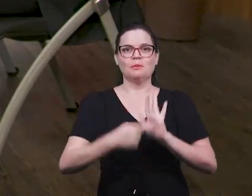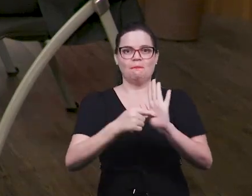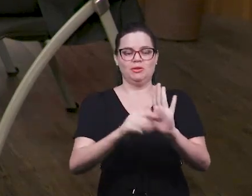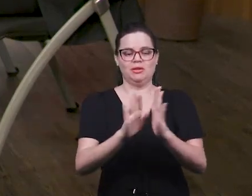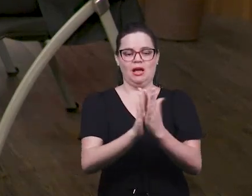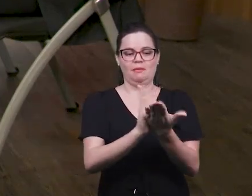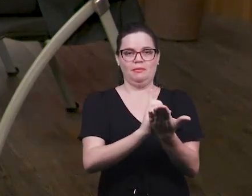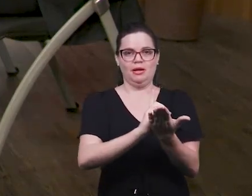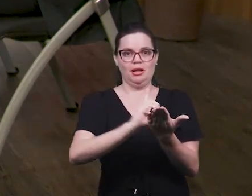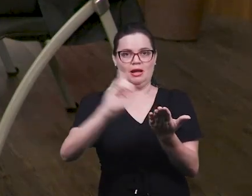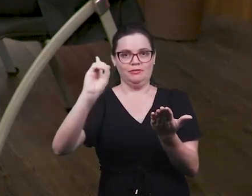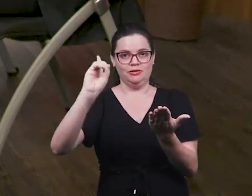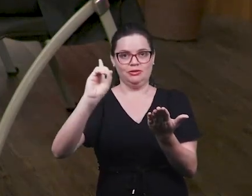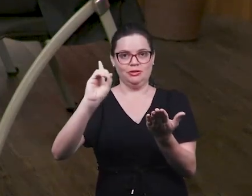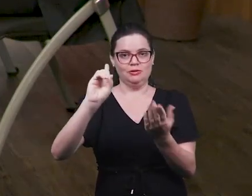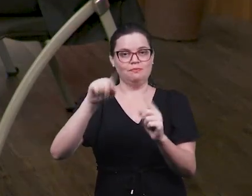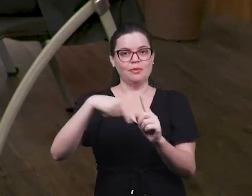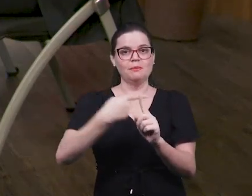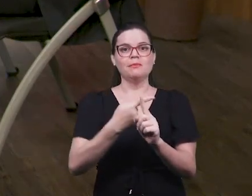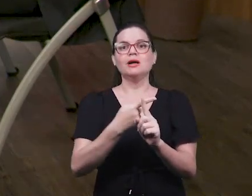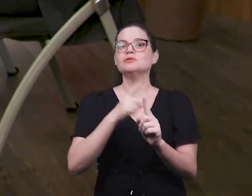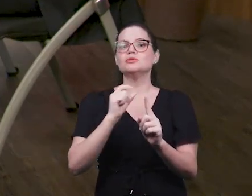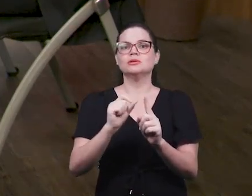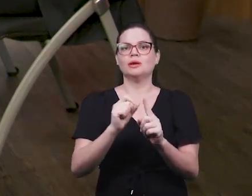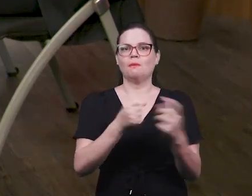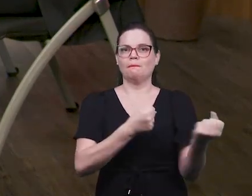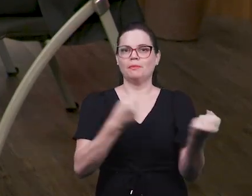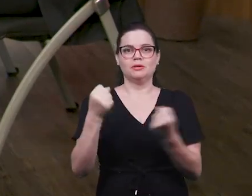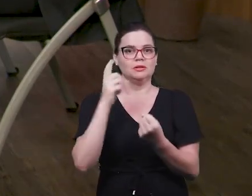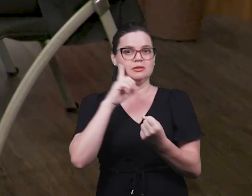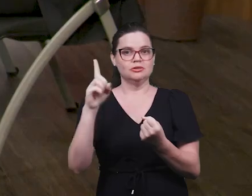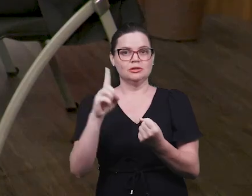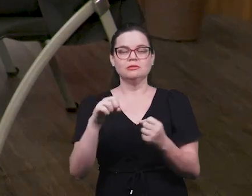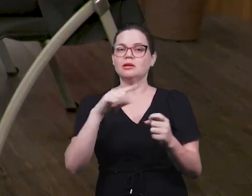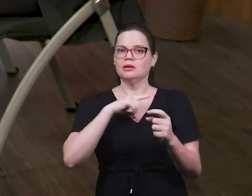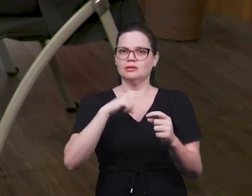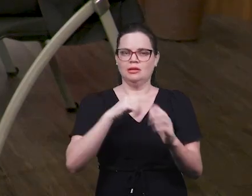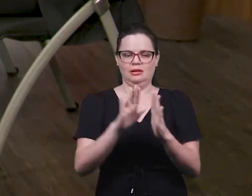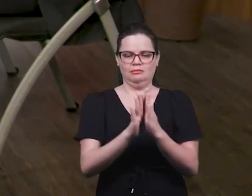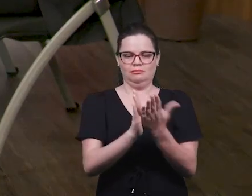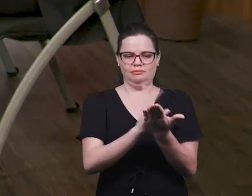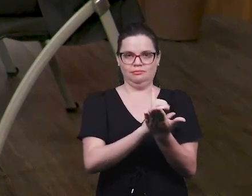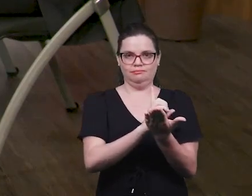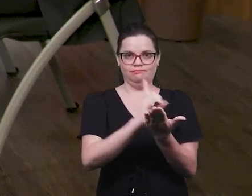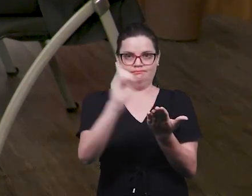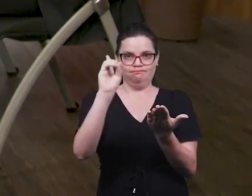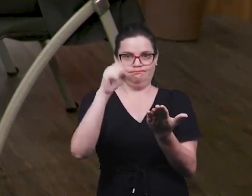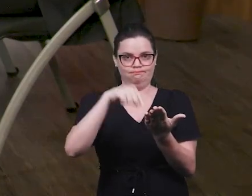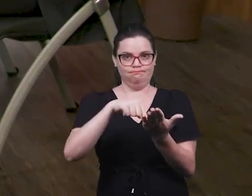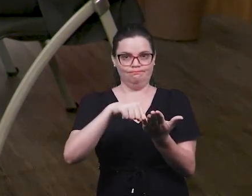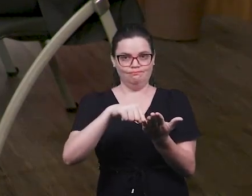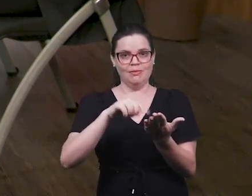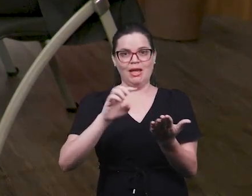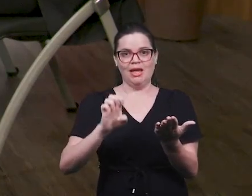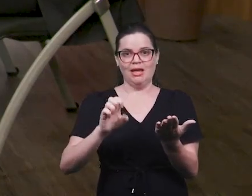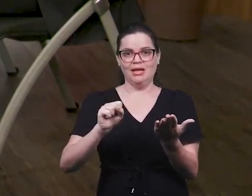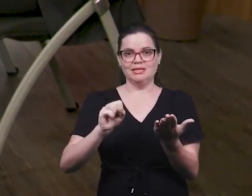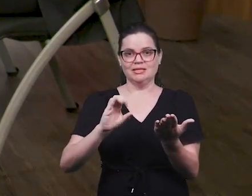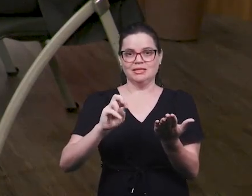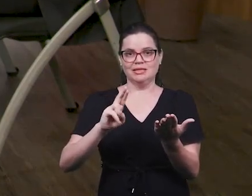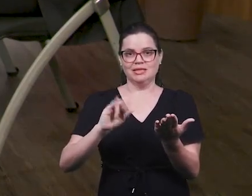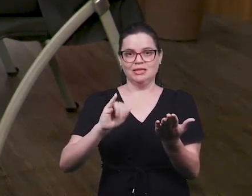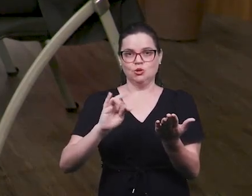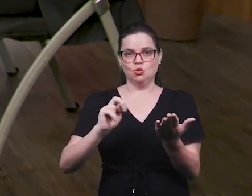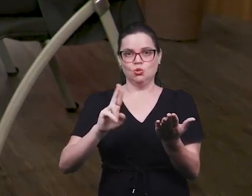Ou seja, a Escritura é a palavra da vida, a letra. Mas tem que ter o poder, que é o